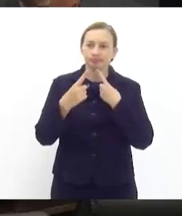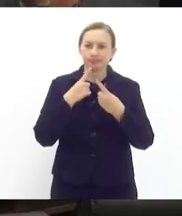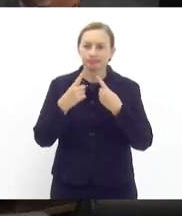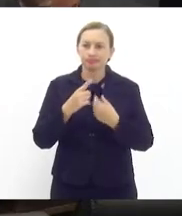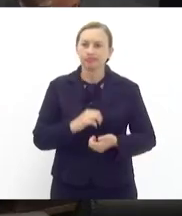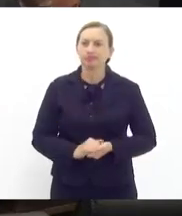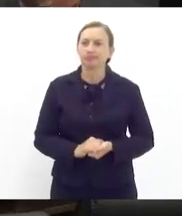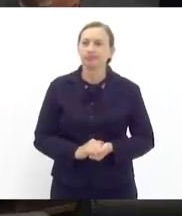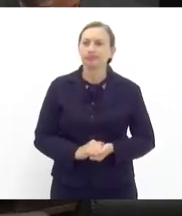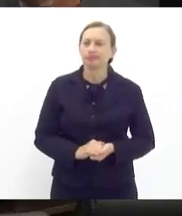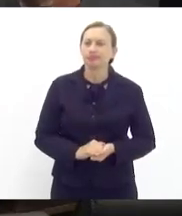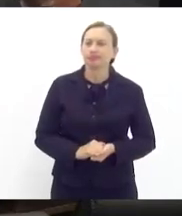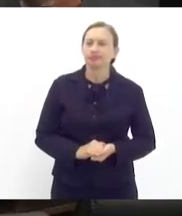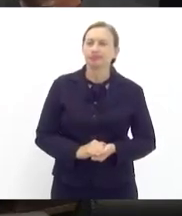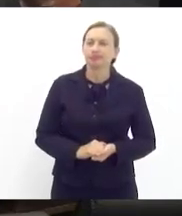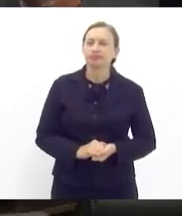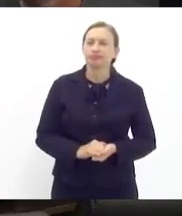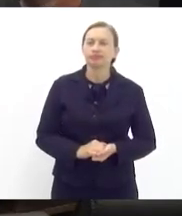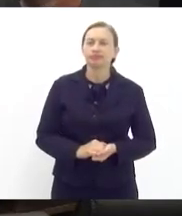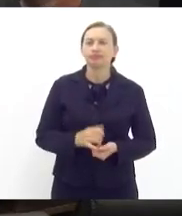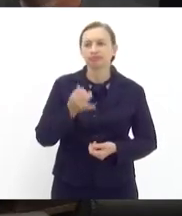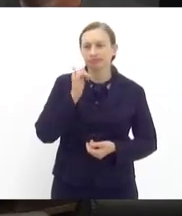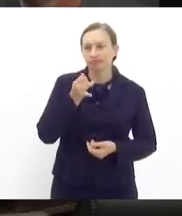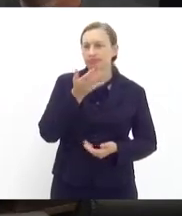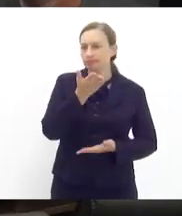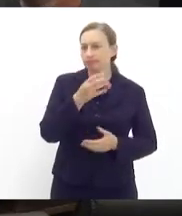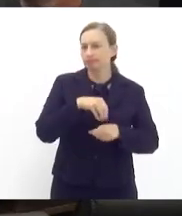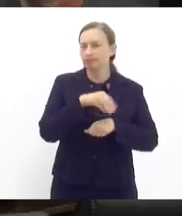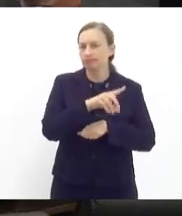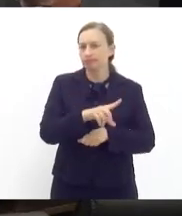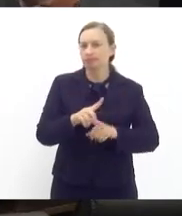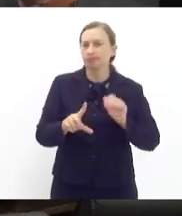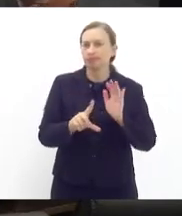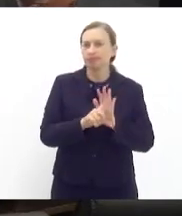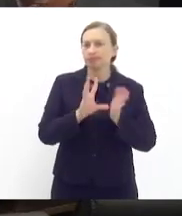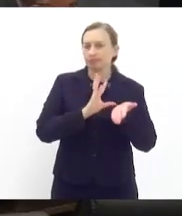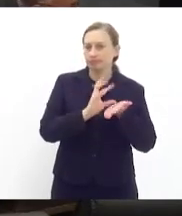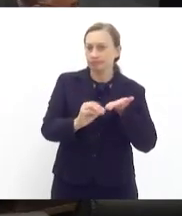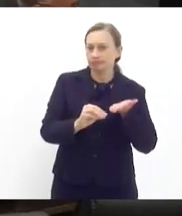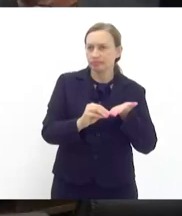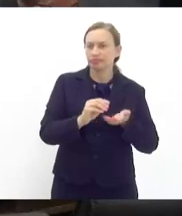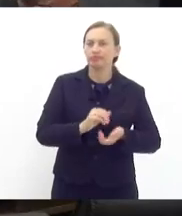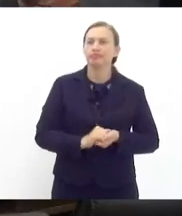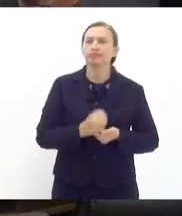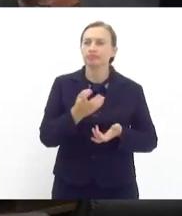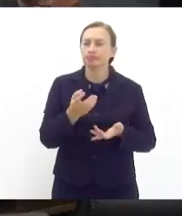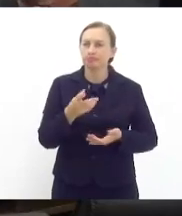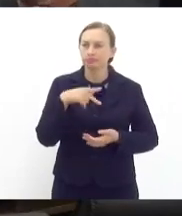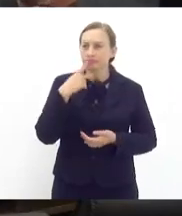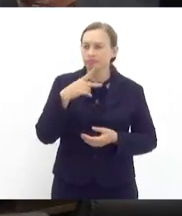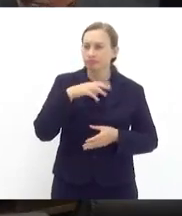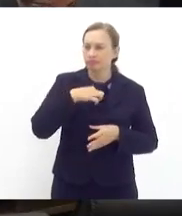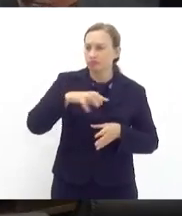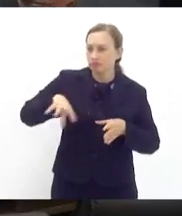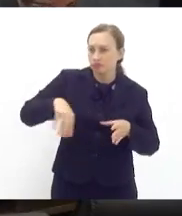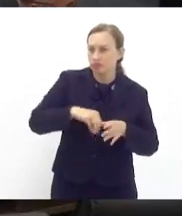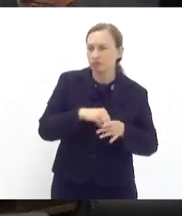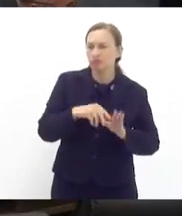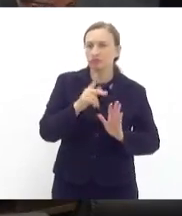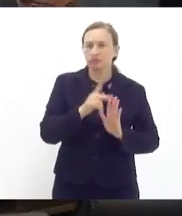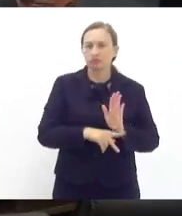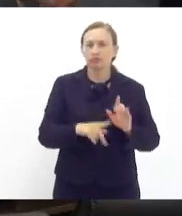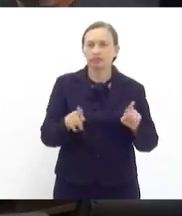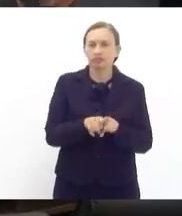presidente relativo a essa indicação legislativa em pauta eu queria dizer que eu emendei o projeto